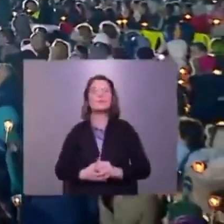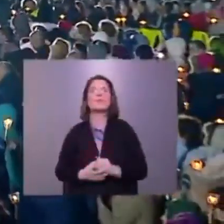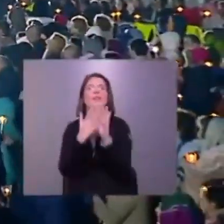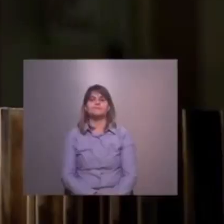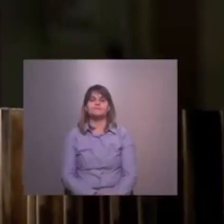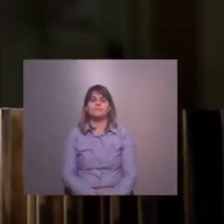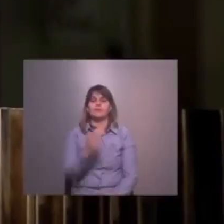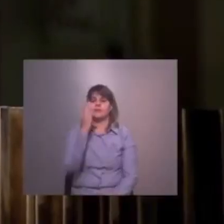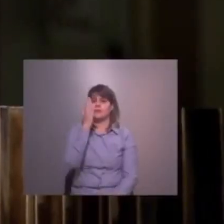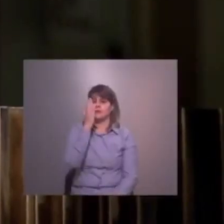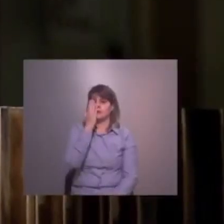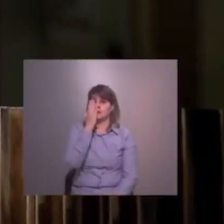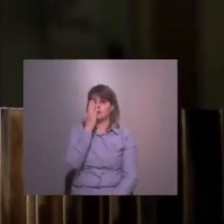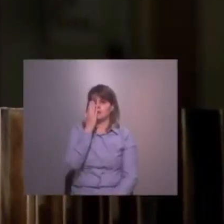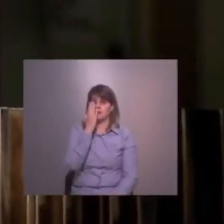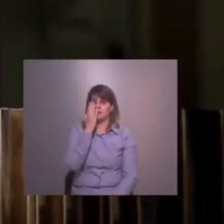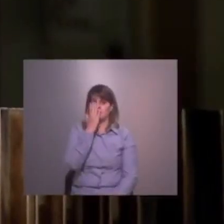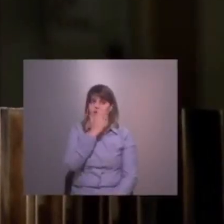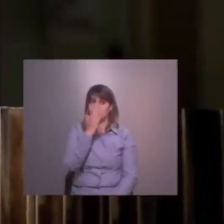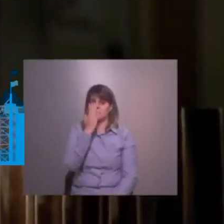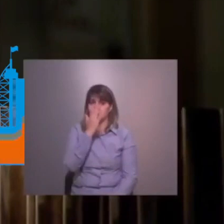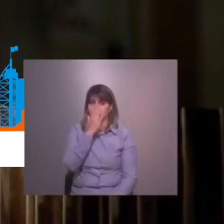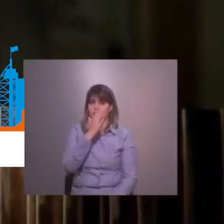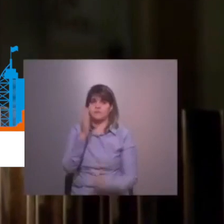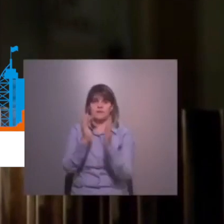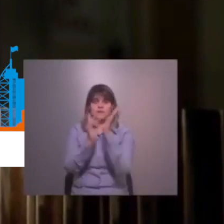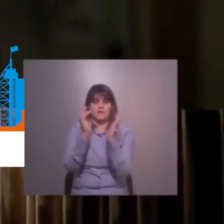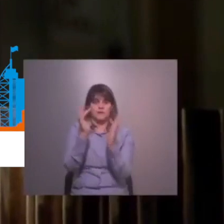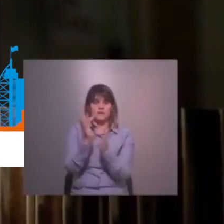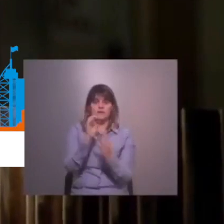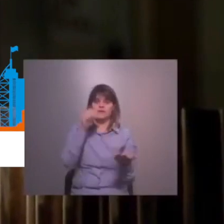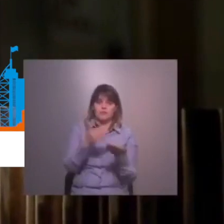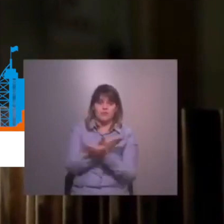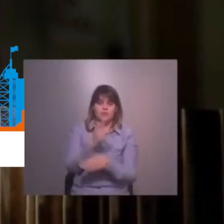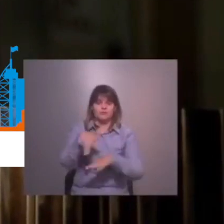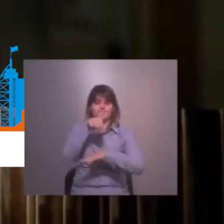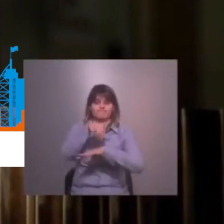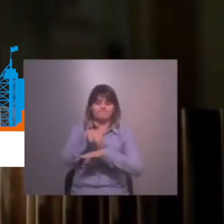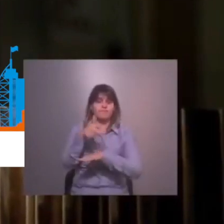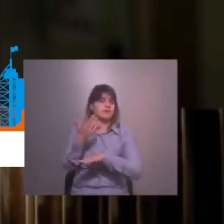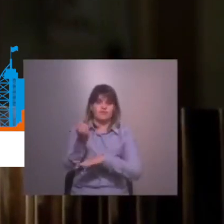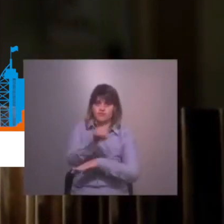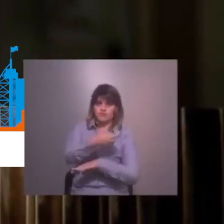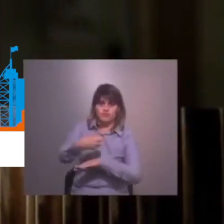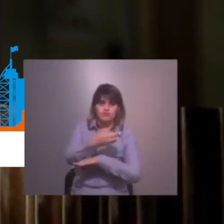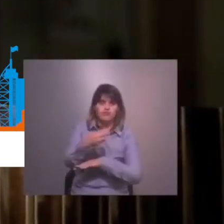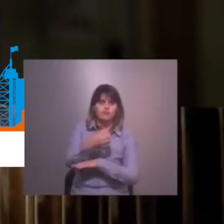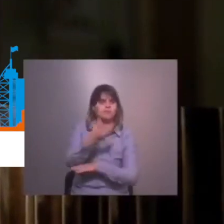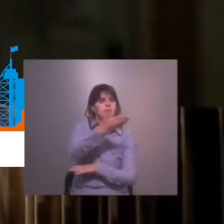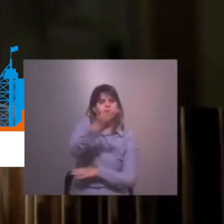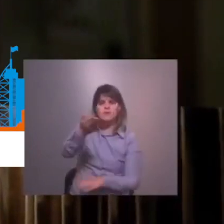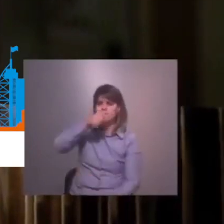Sem Cristo morto e ressuscitado, a realidade imensa do